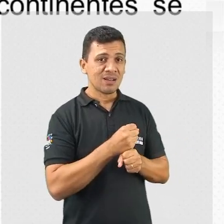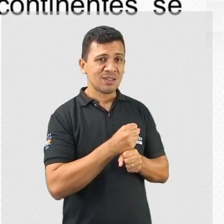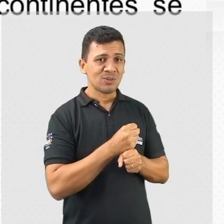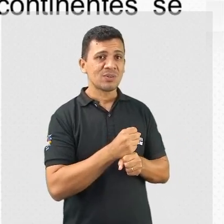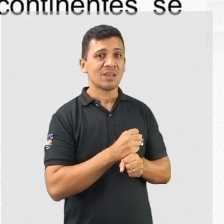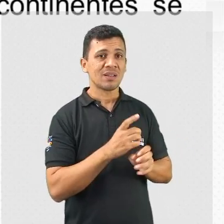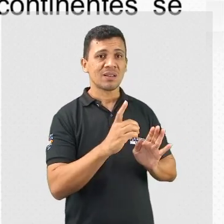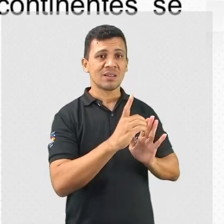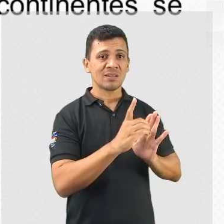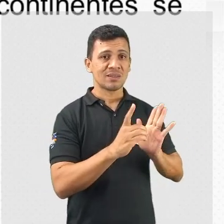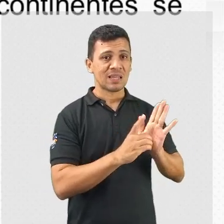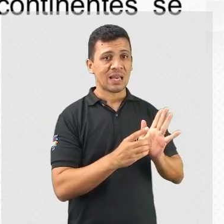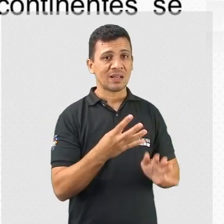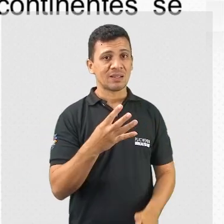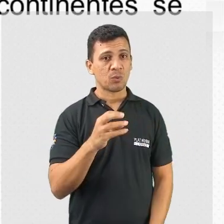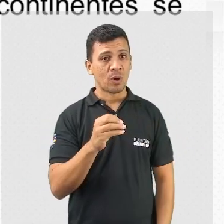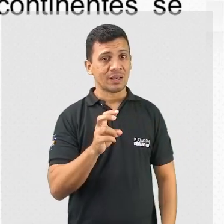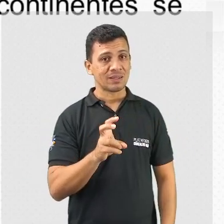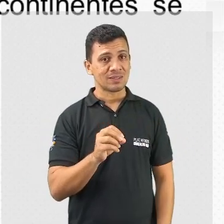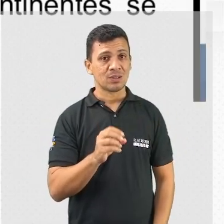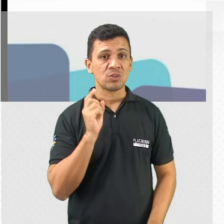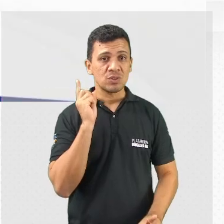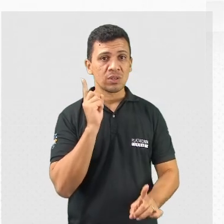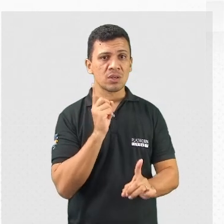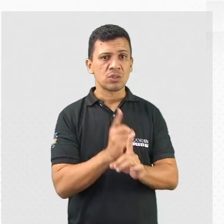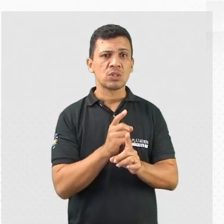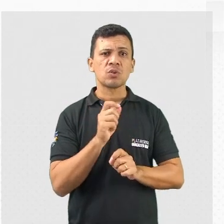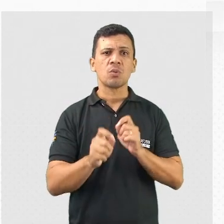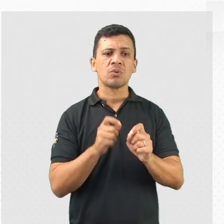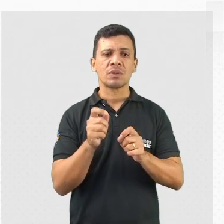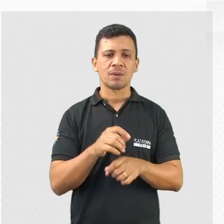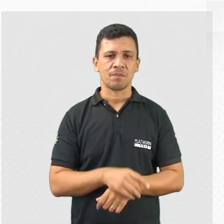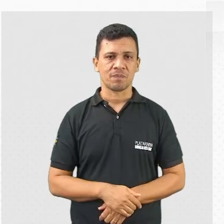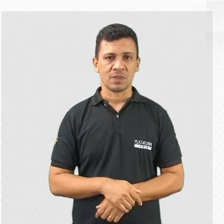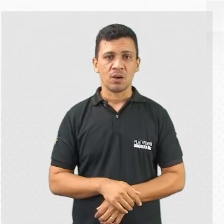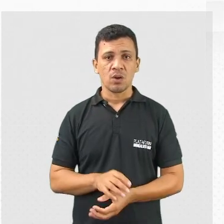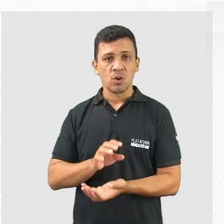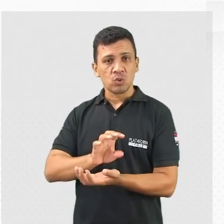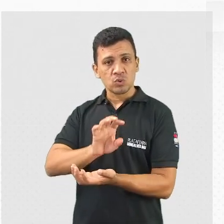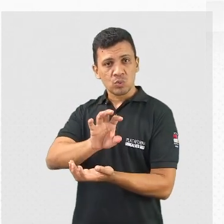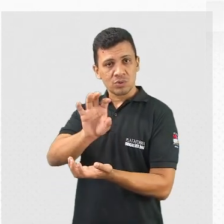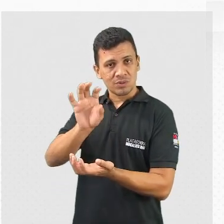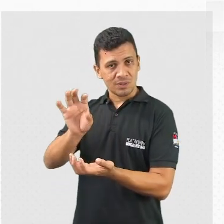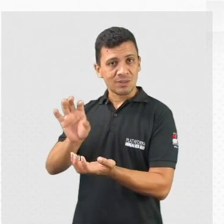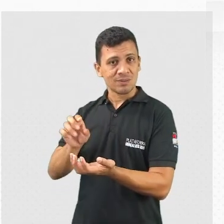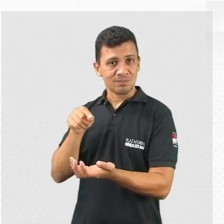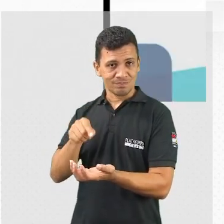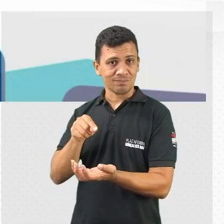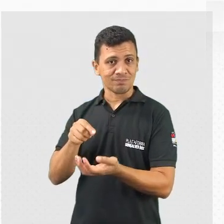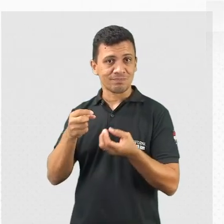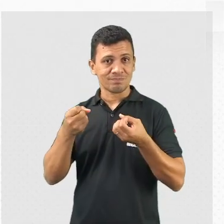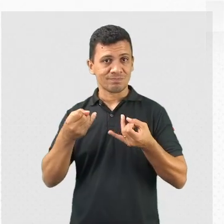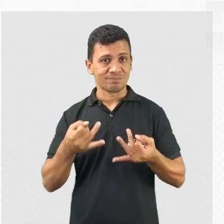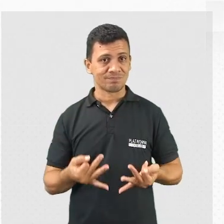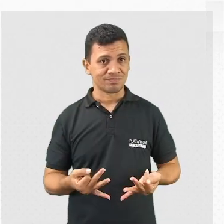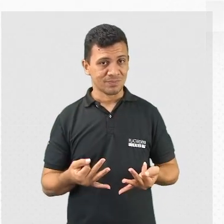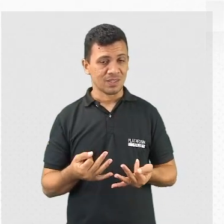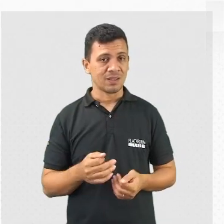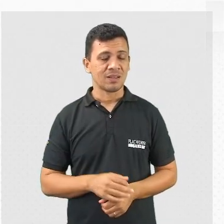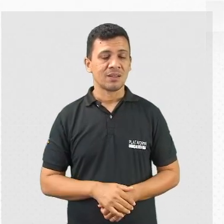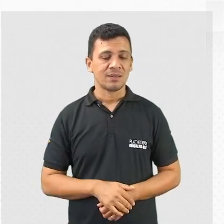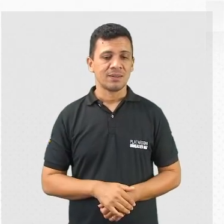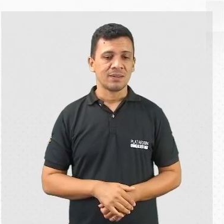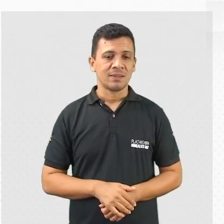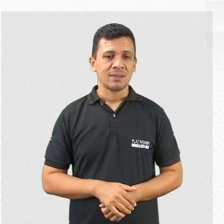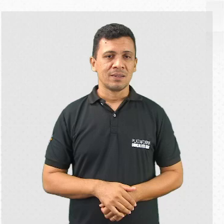de 40, 50, se descobre que os nossos continentes, gente, tá? Aqui, explicando, observando, se descobre